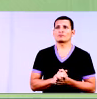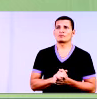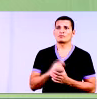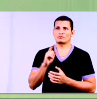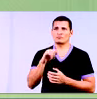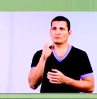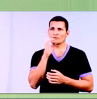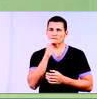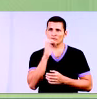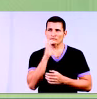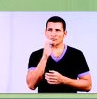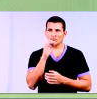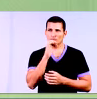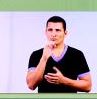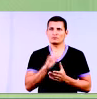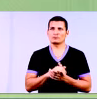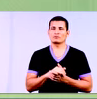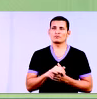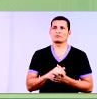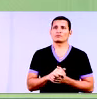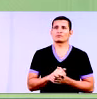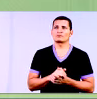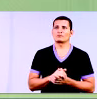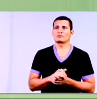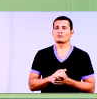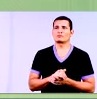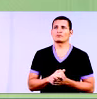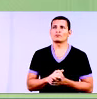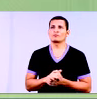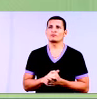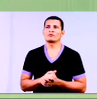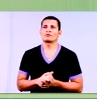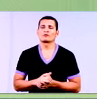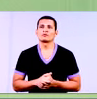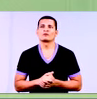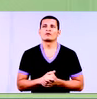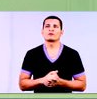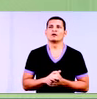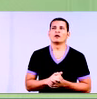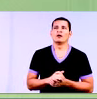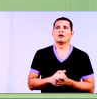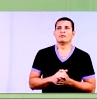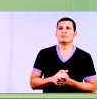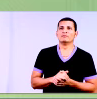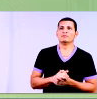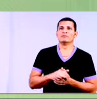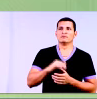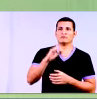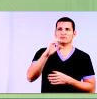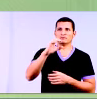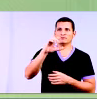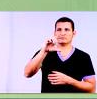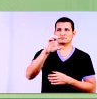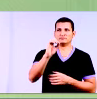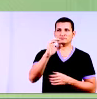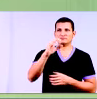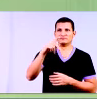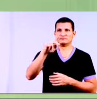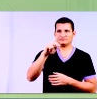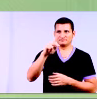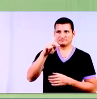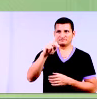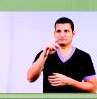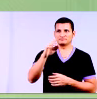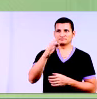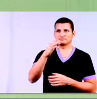velocidade com que os ciclos, né, o clock pulso de clock ele faz. Depois é o clock externo, que é a velocidade com que ele